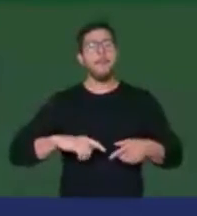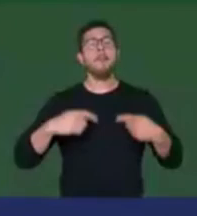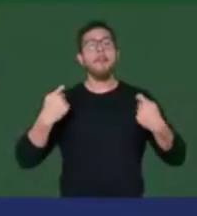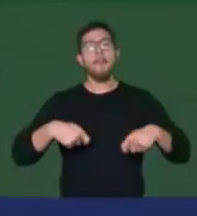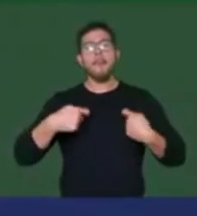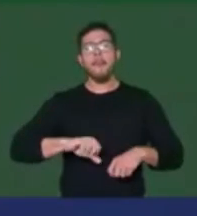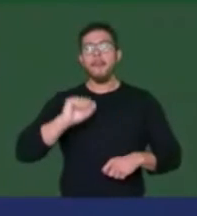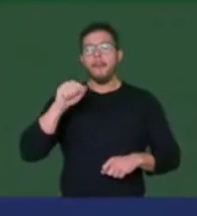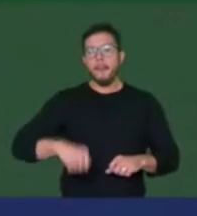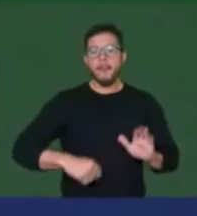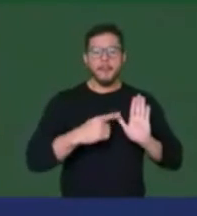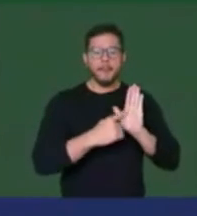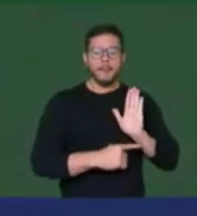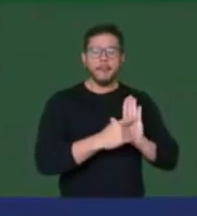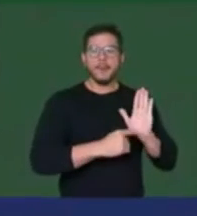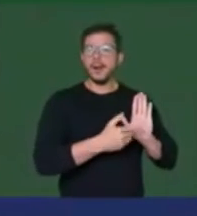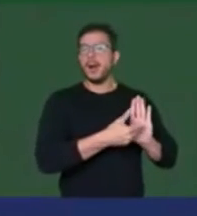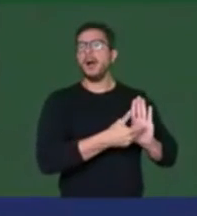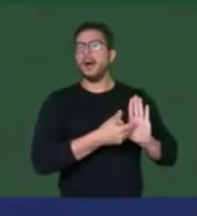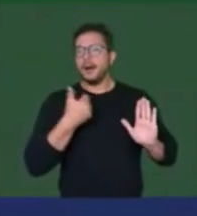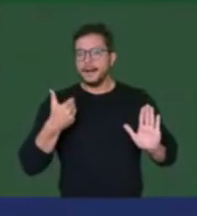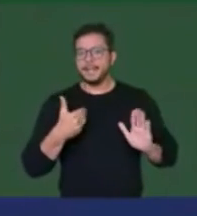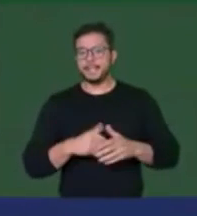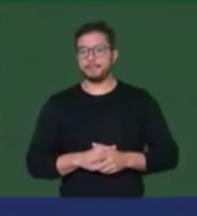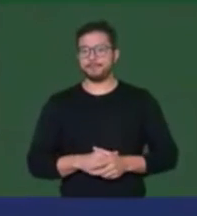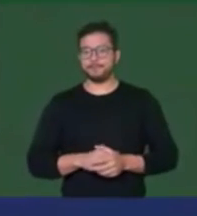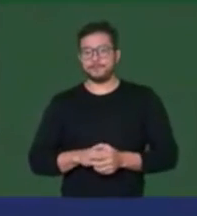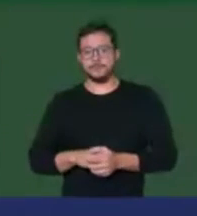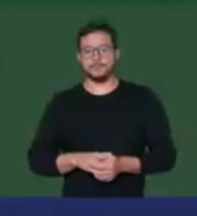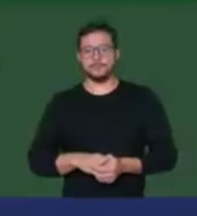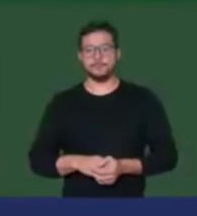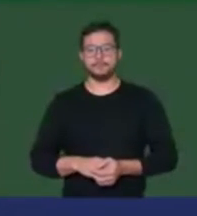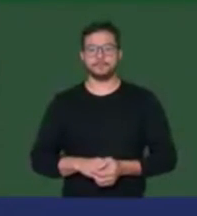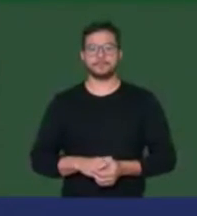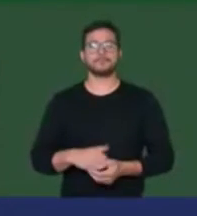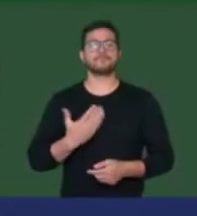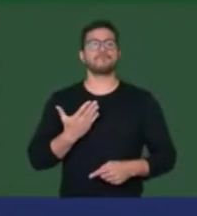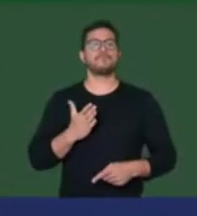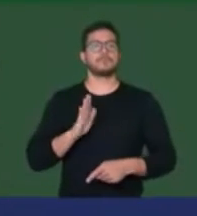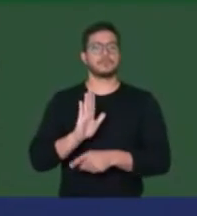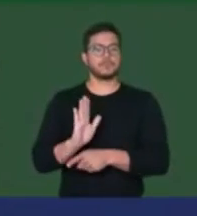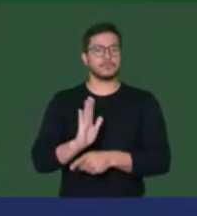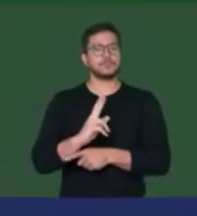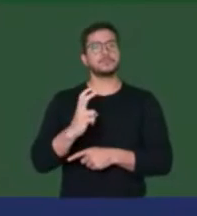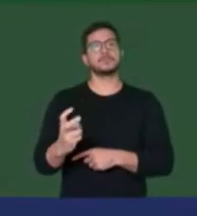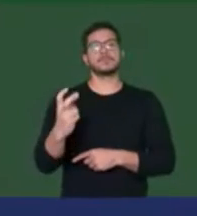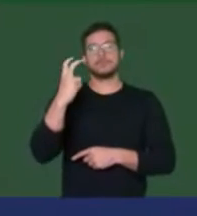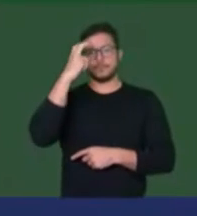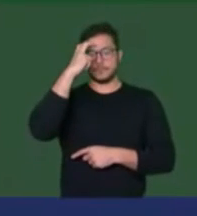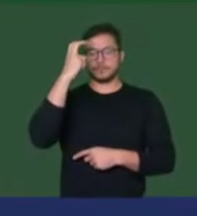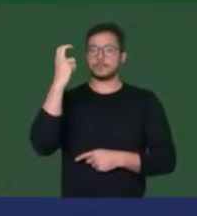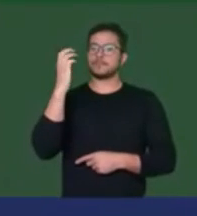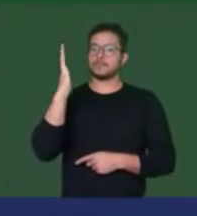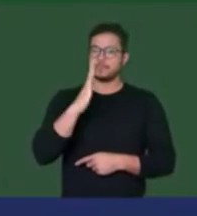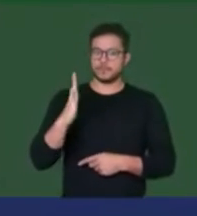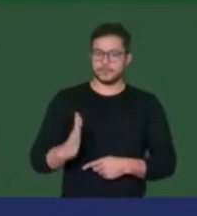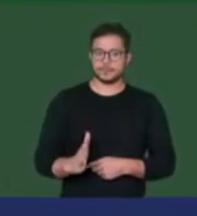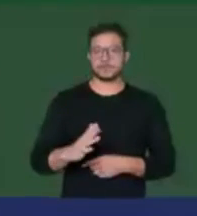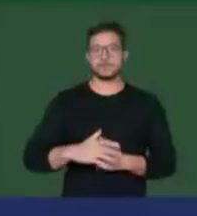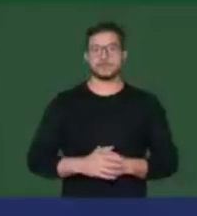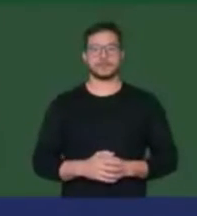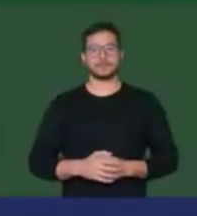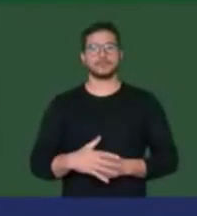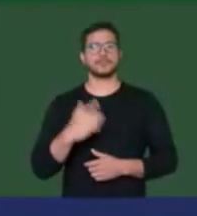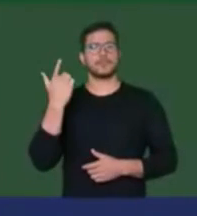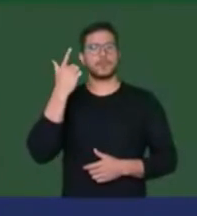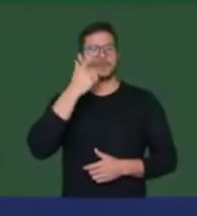dois vetos e atender a cultura e a classe artística brasileira, garantindo a